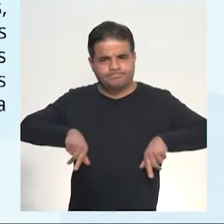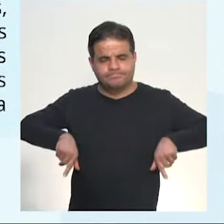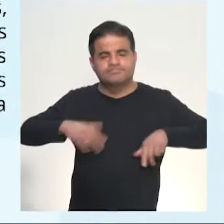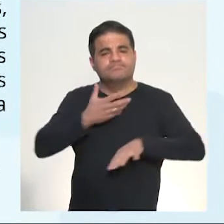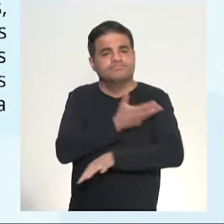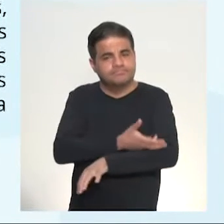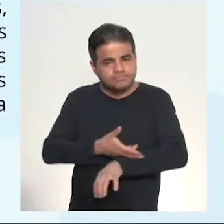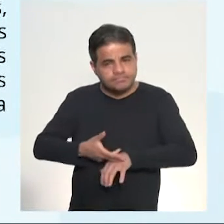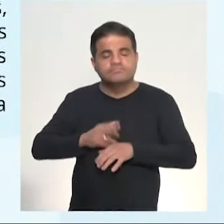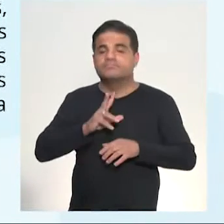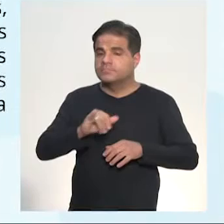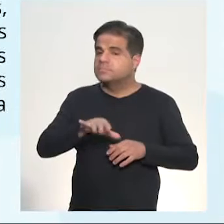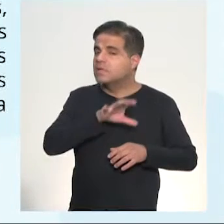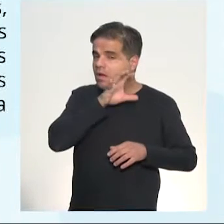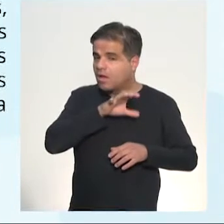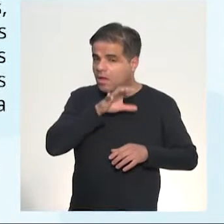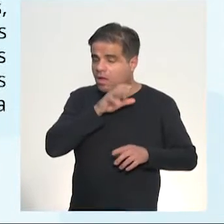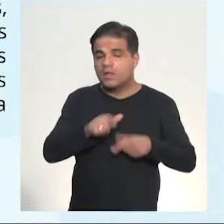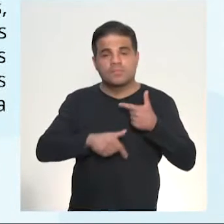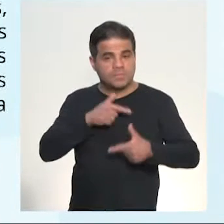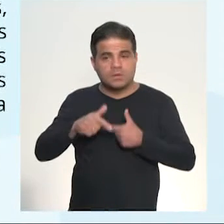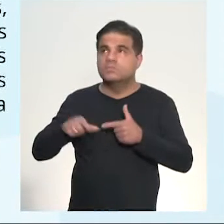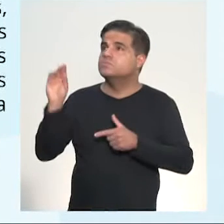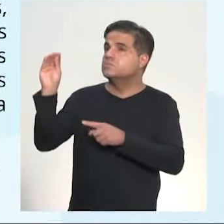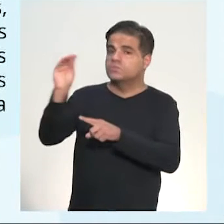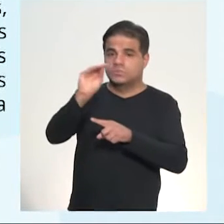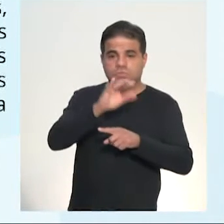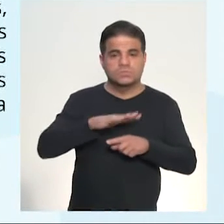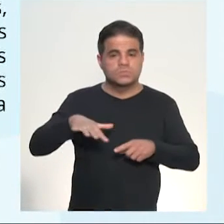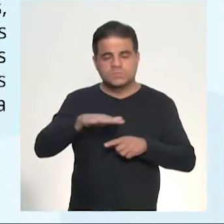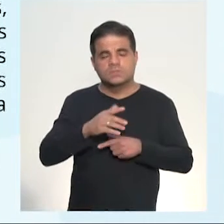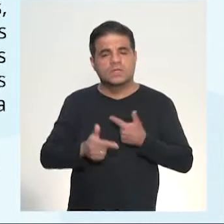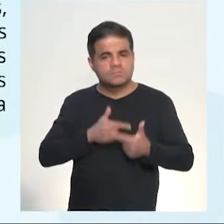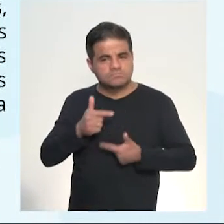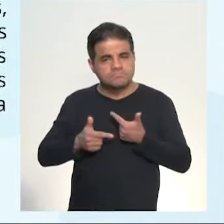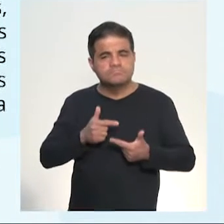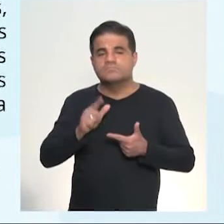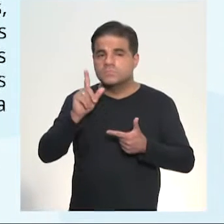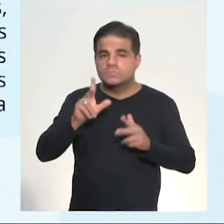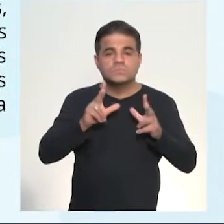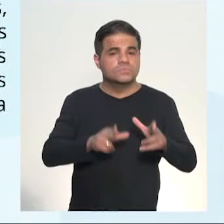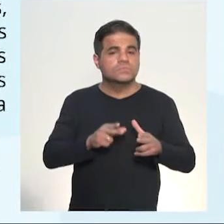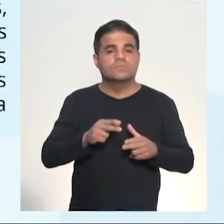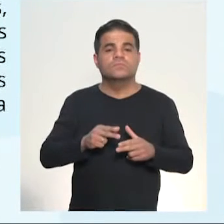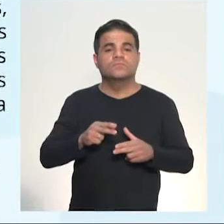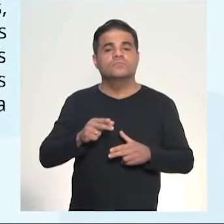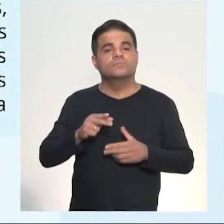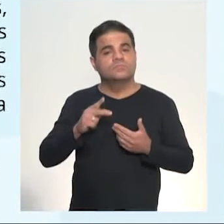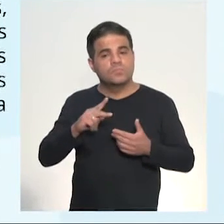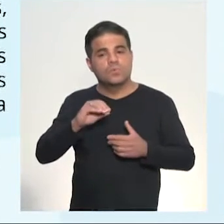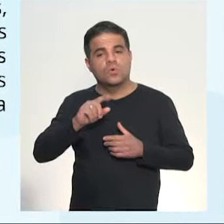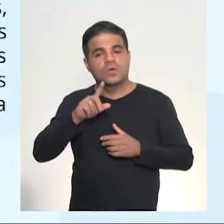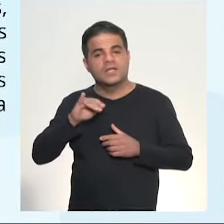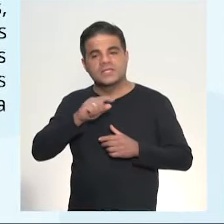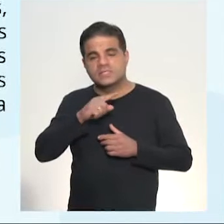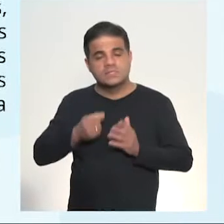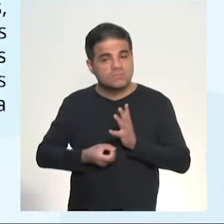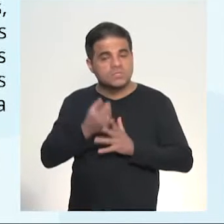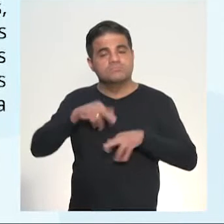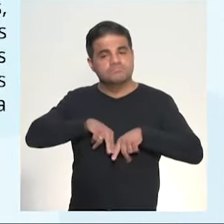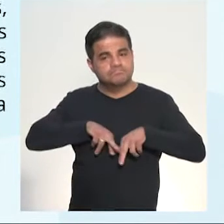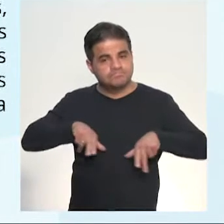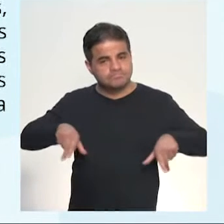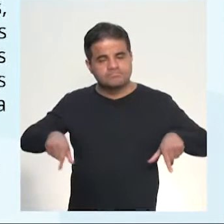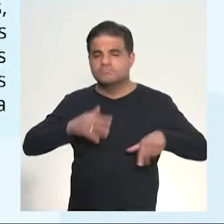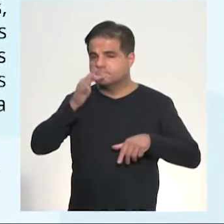plantas e animais e também dos serviços ambientais fornecidos por elas, como é o caso da polinização, promove a diversidade das